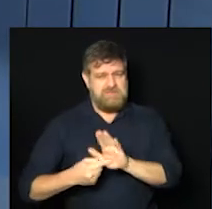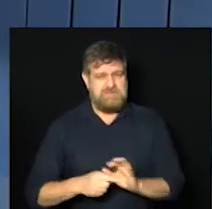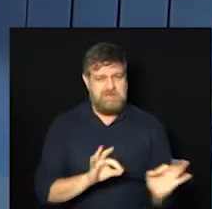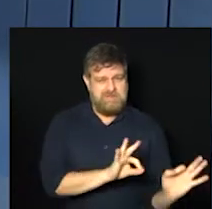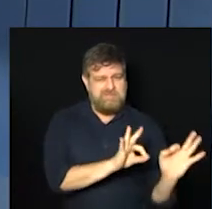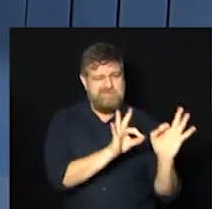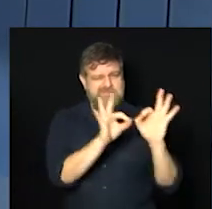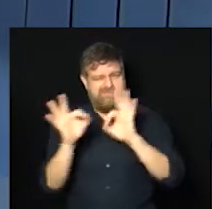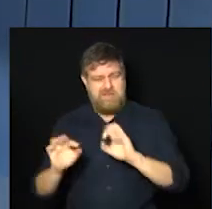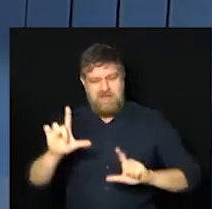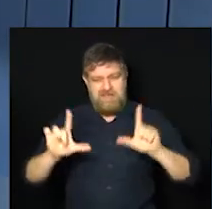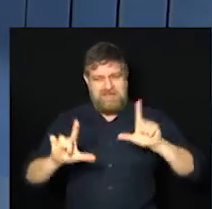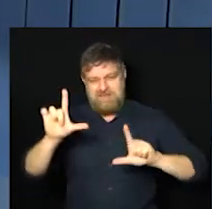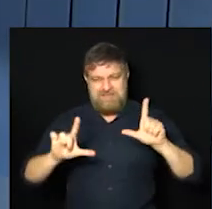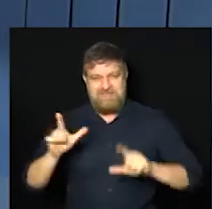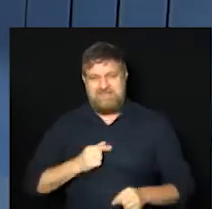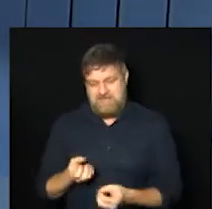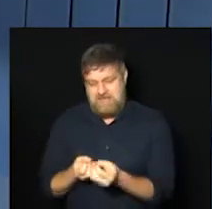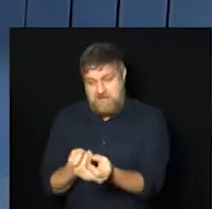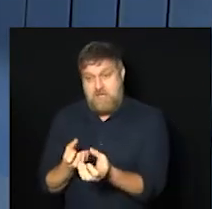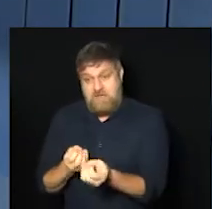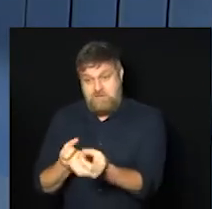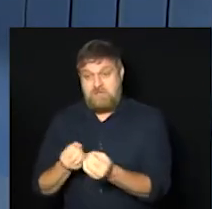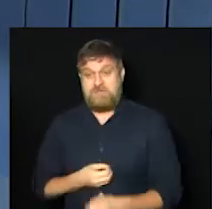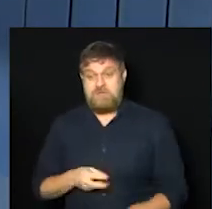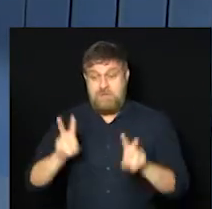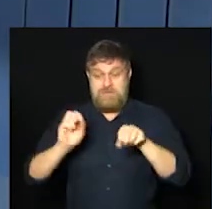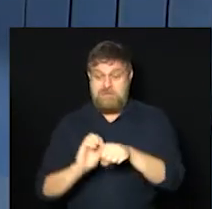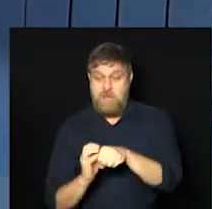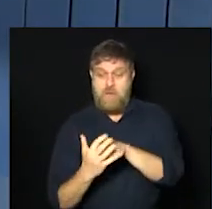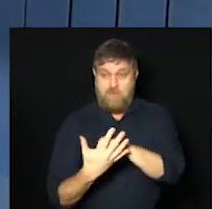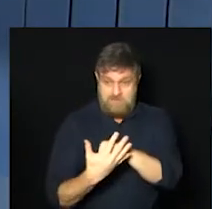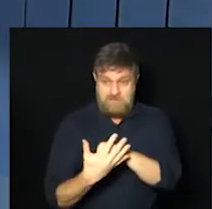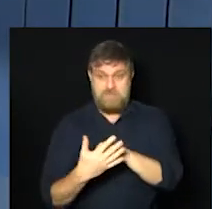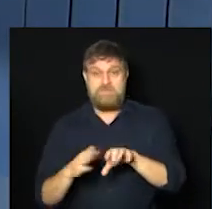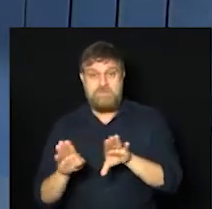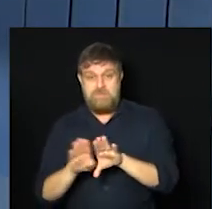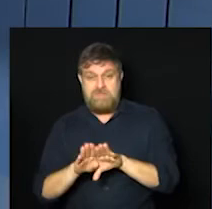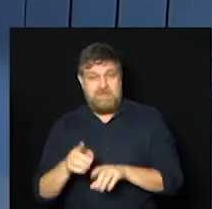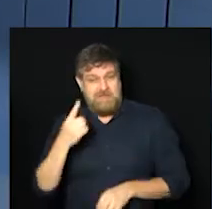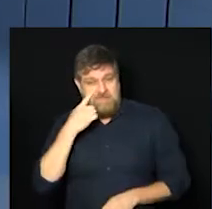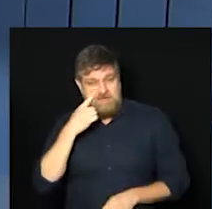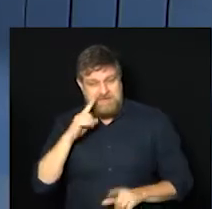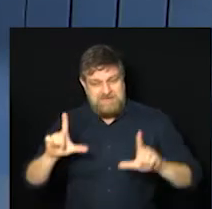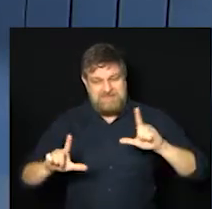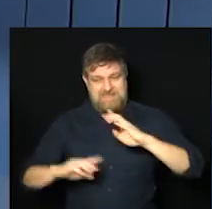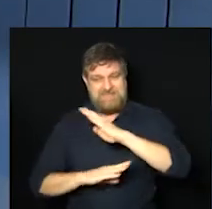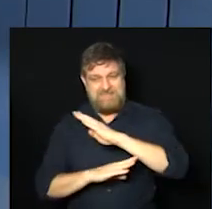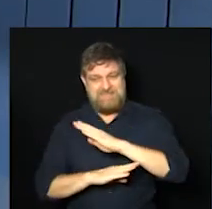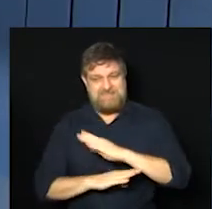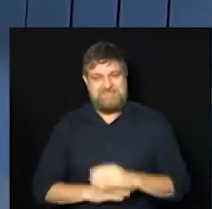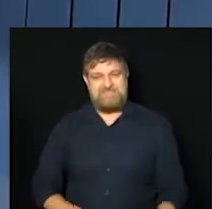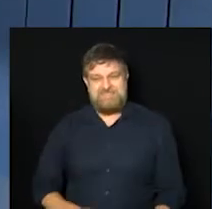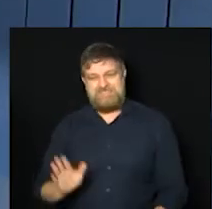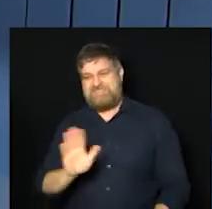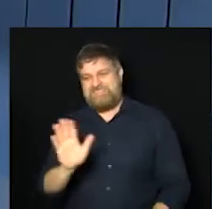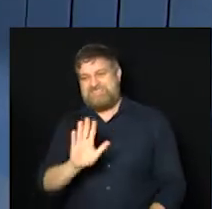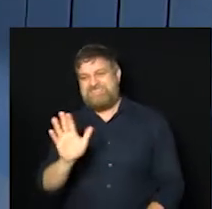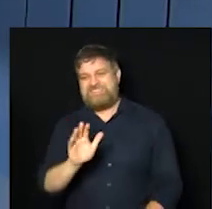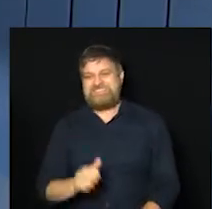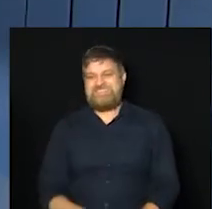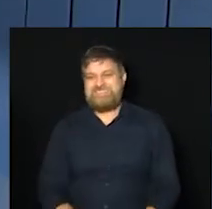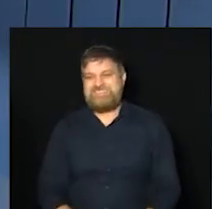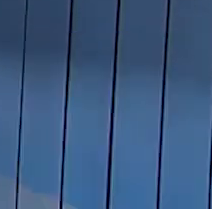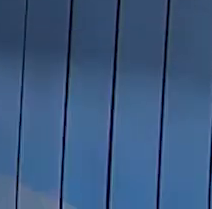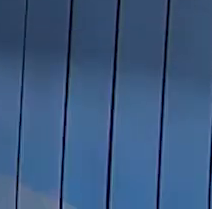nossa programação, com os boletins também sobre a Covid-19. Então continue aqui ligadinho e até mais.